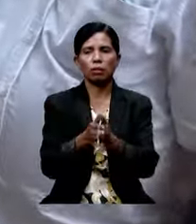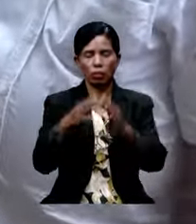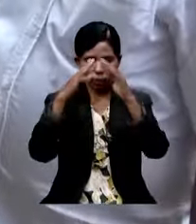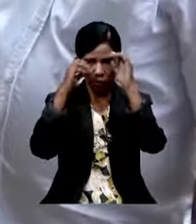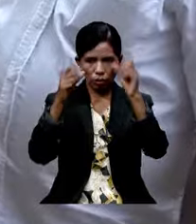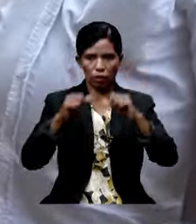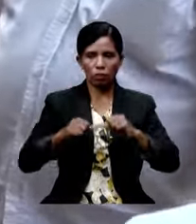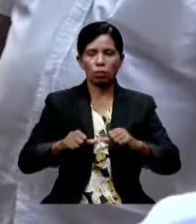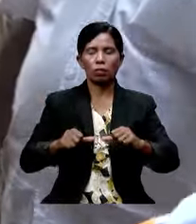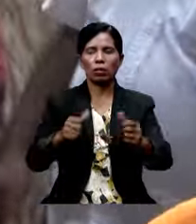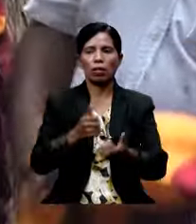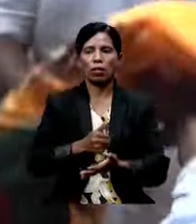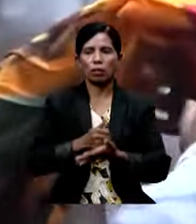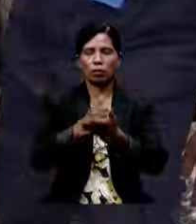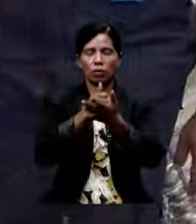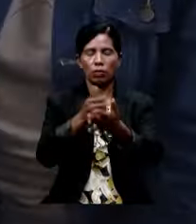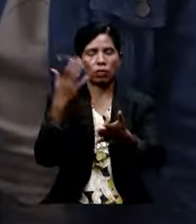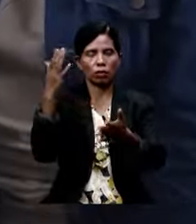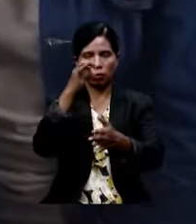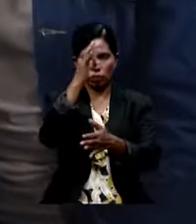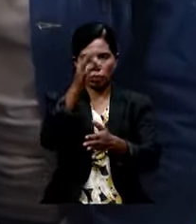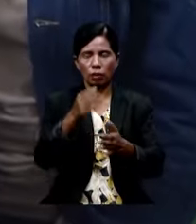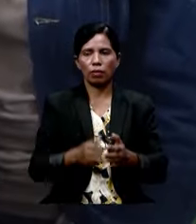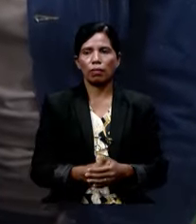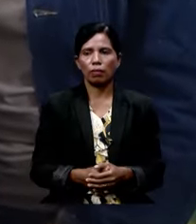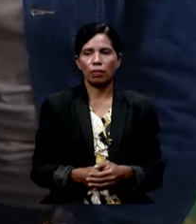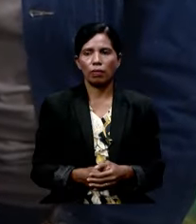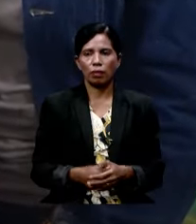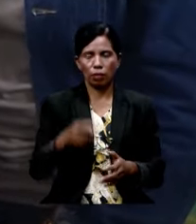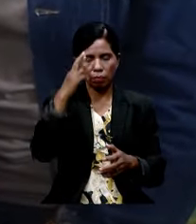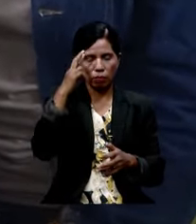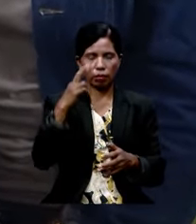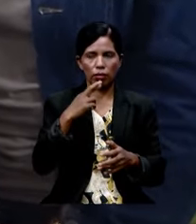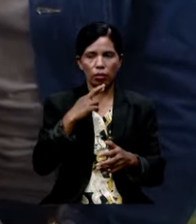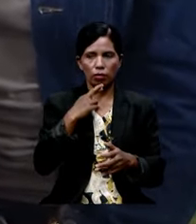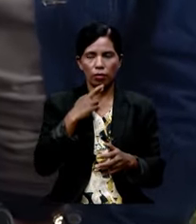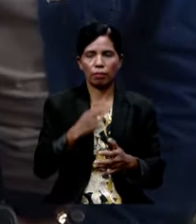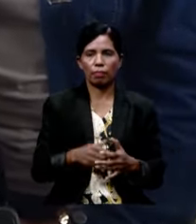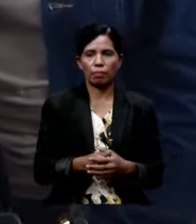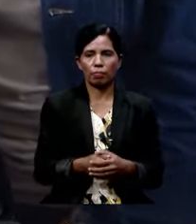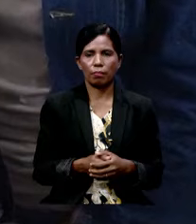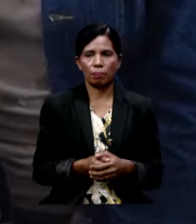ato continua fo apoia e a futuro. Avorambo na tanto antei.